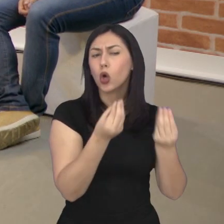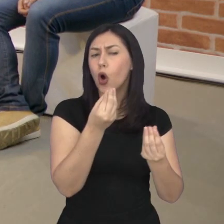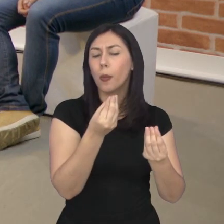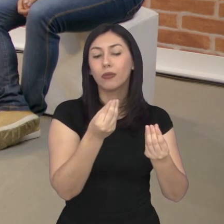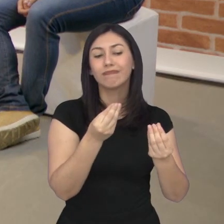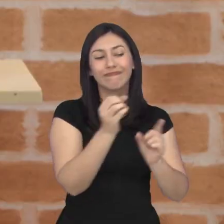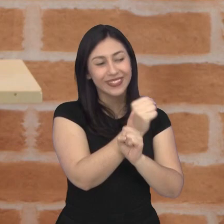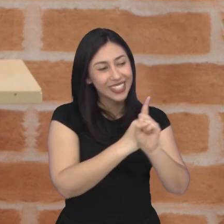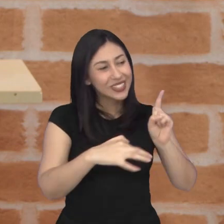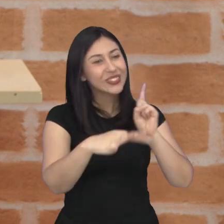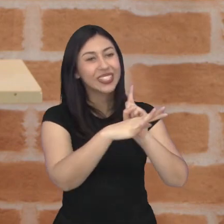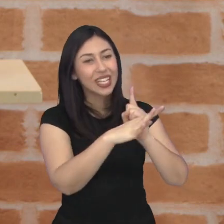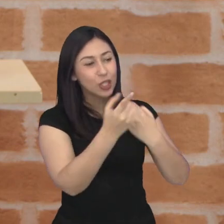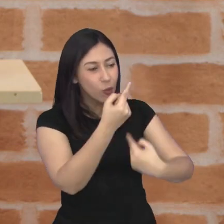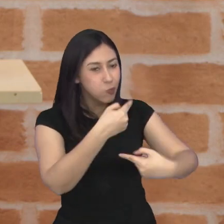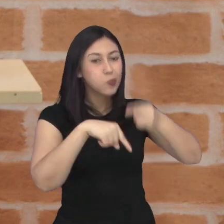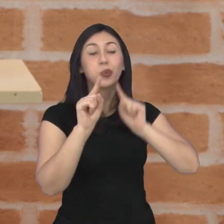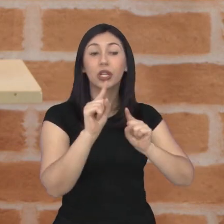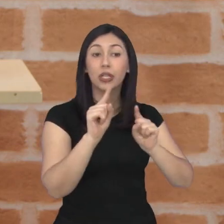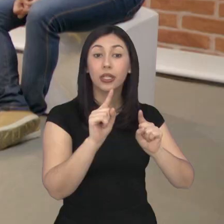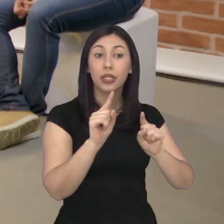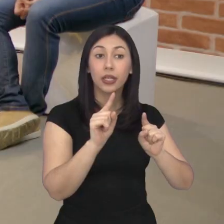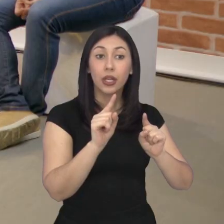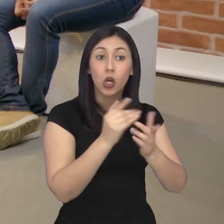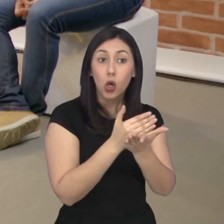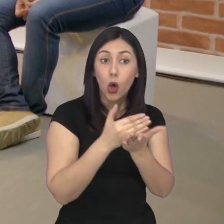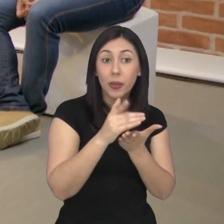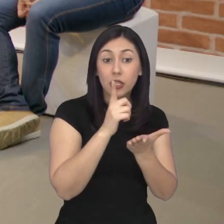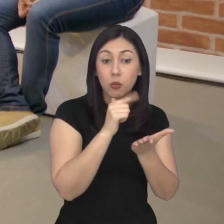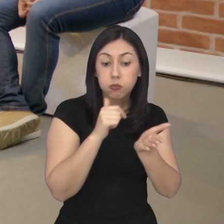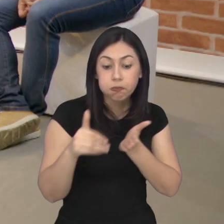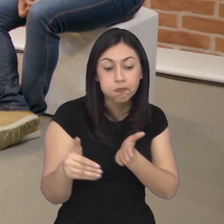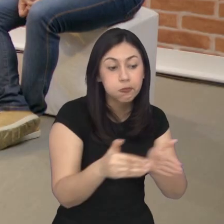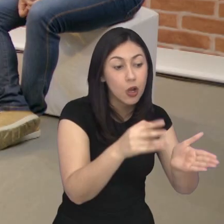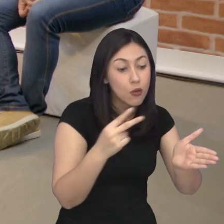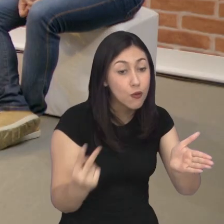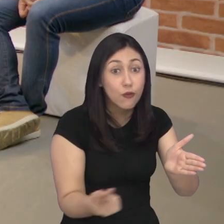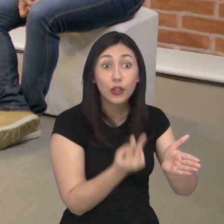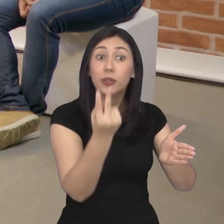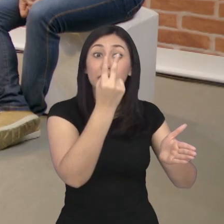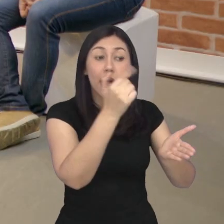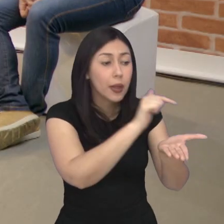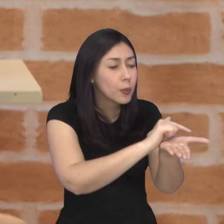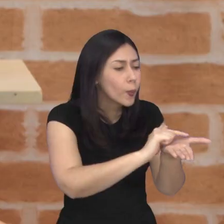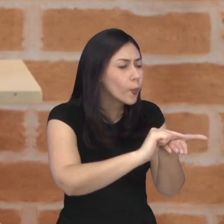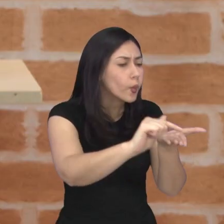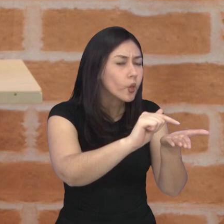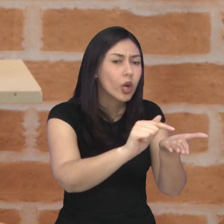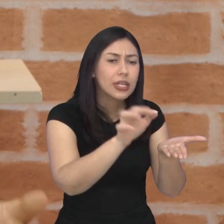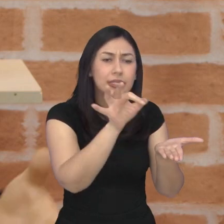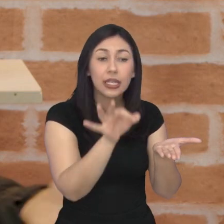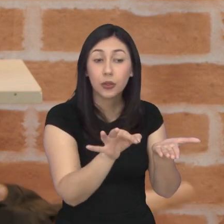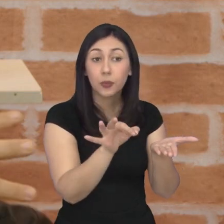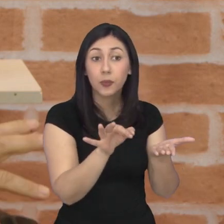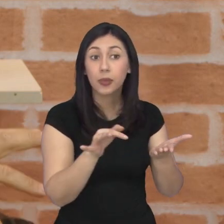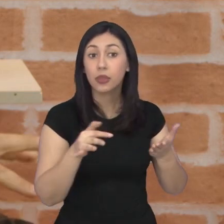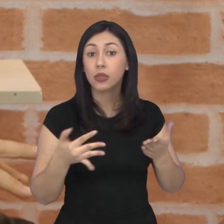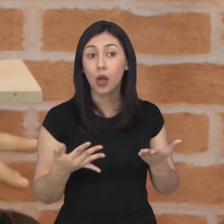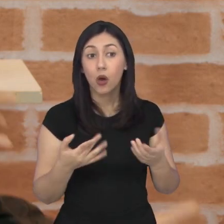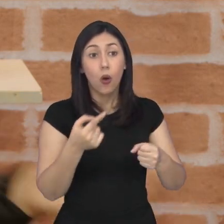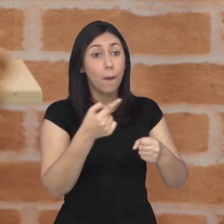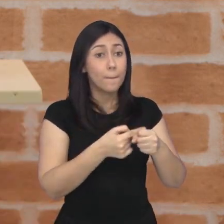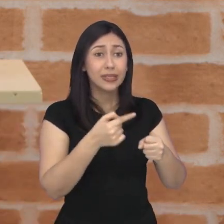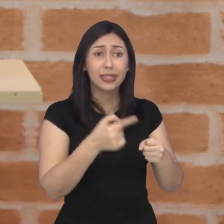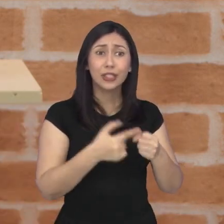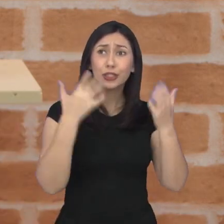é a sociedade, sabe? A expansão da consciência. Eles viraram de frente para o rio e a água passou a ser limpa novamente, Legal. cristalina. Então, uma cidade